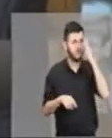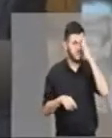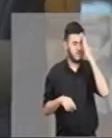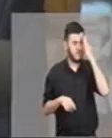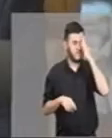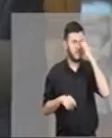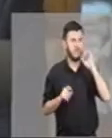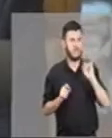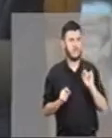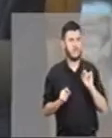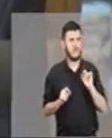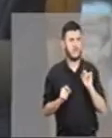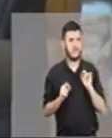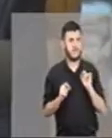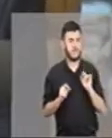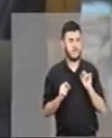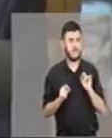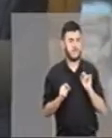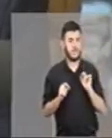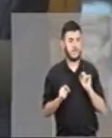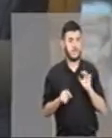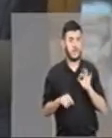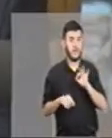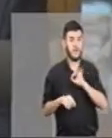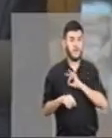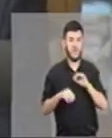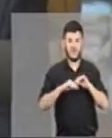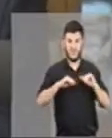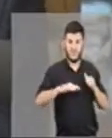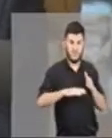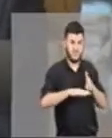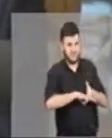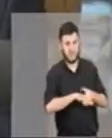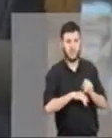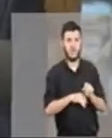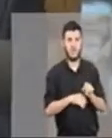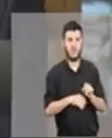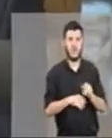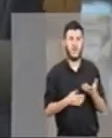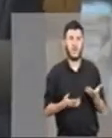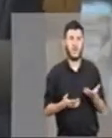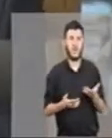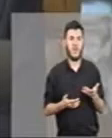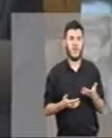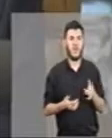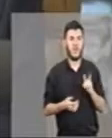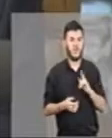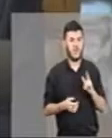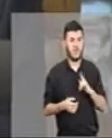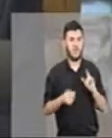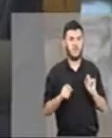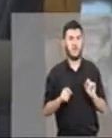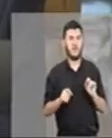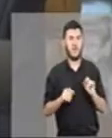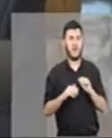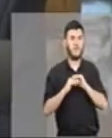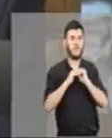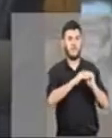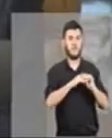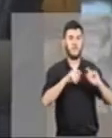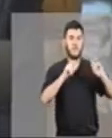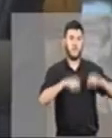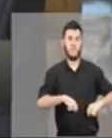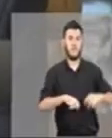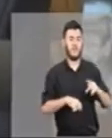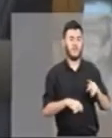envolvesse, digamos, ofensa à competência penal do Supremo Tribunal Federal, uma vez que se cuidava